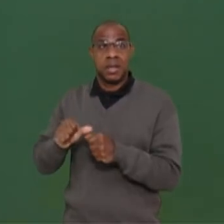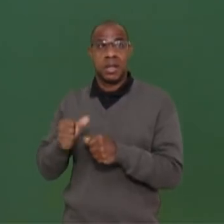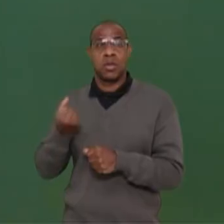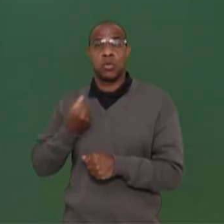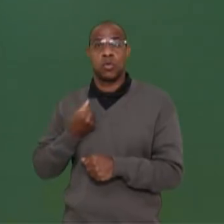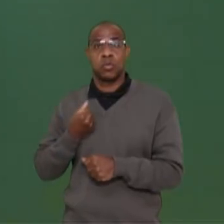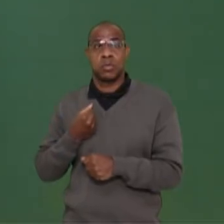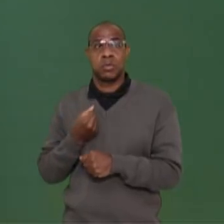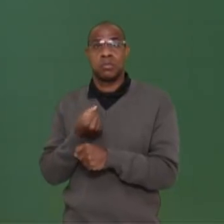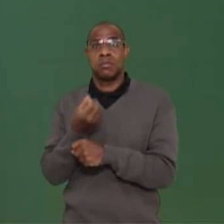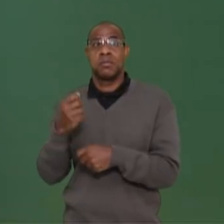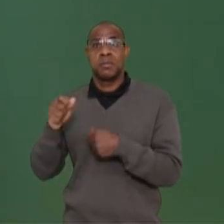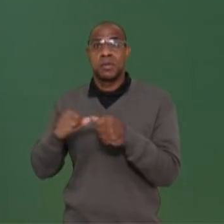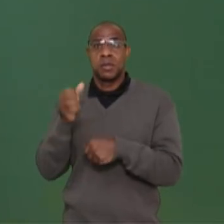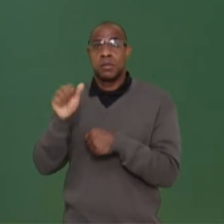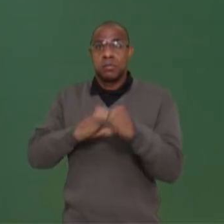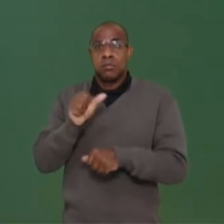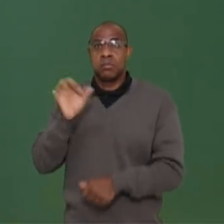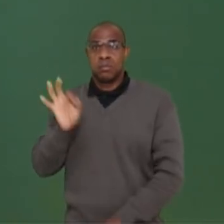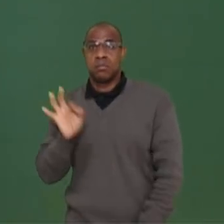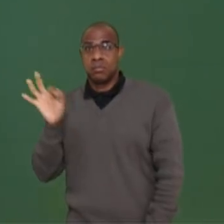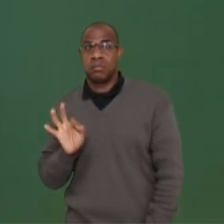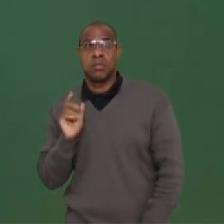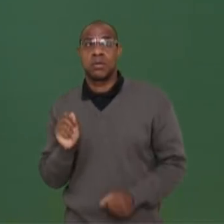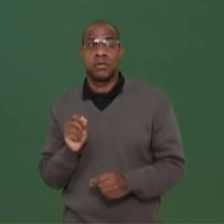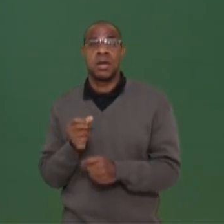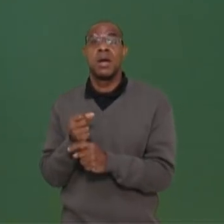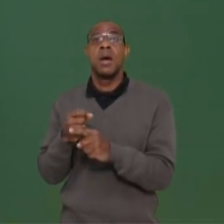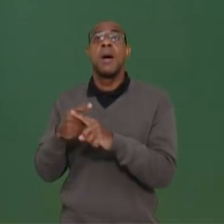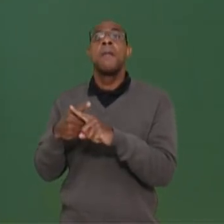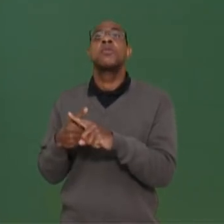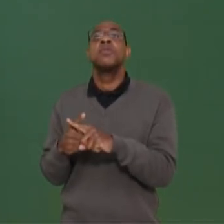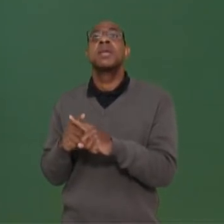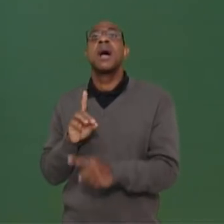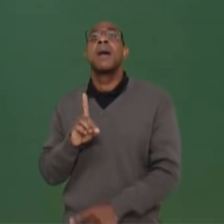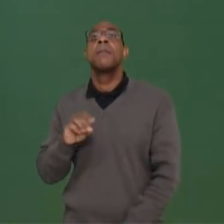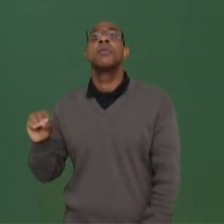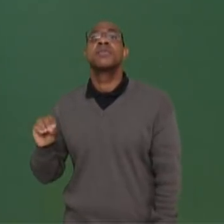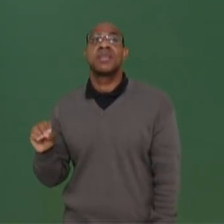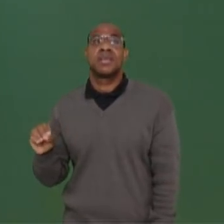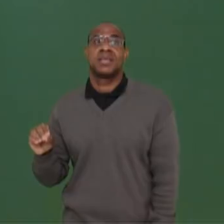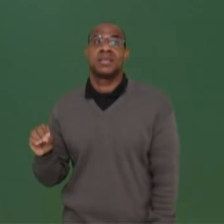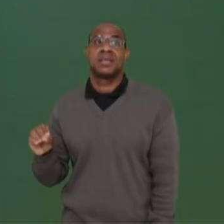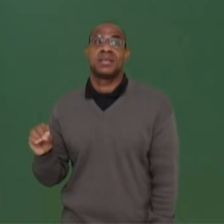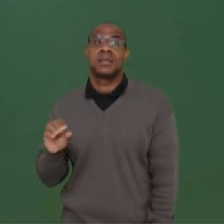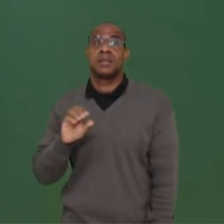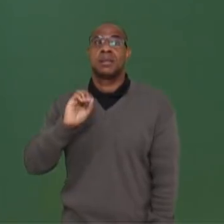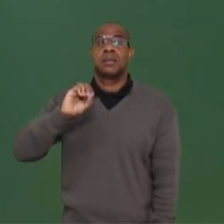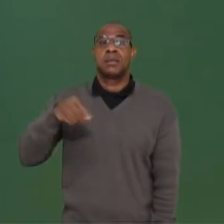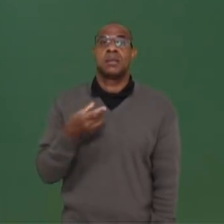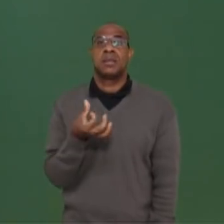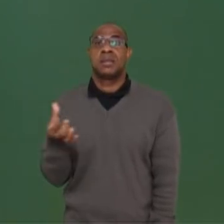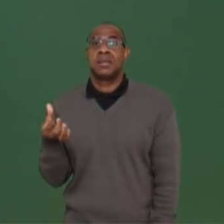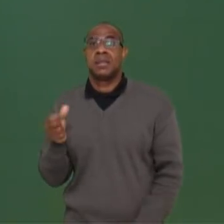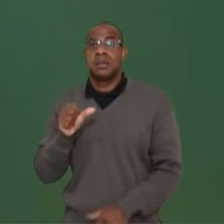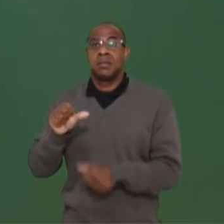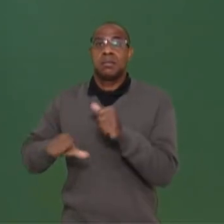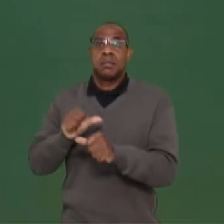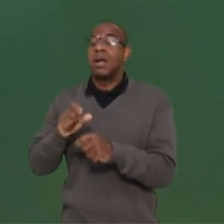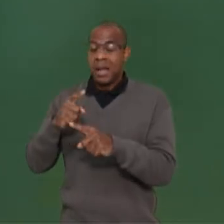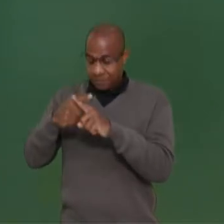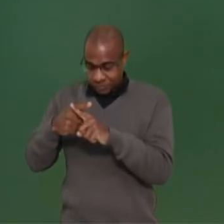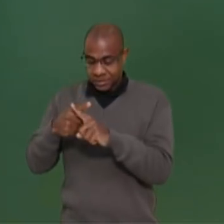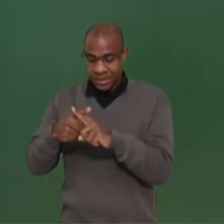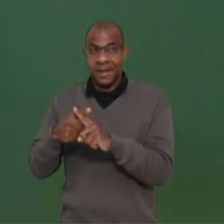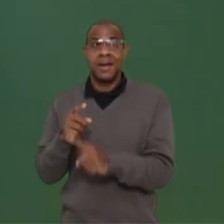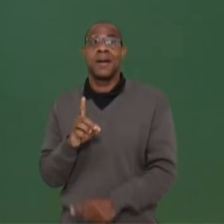porcentagem, você vai multiplicar esse decimal por 100. Tá bom? Você vai multiplicar esse decimal por 100. E multiplicar por 100